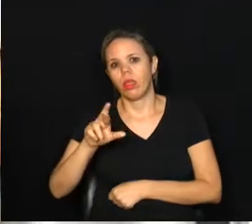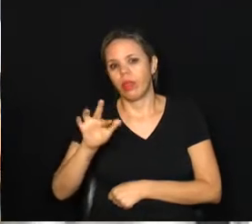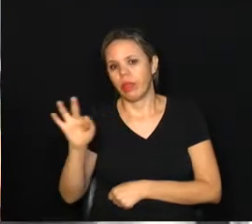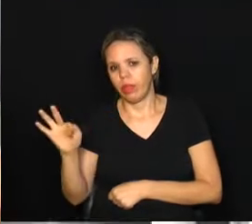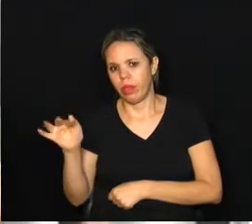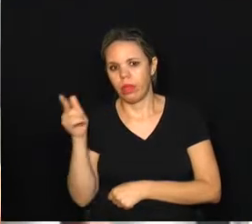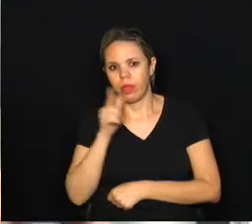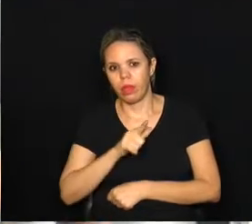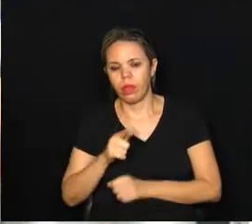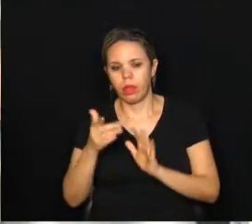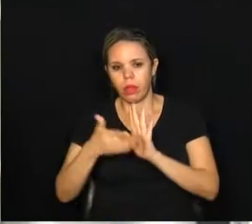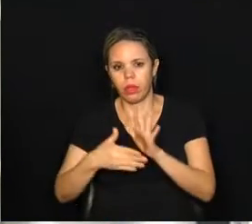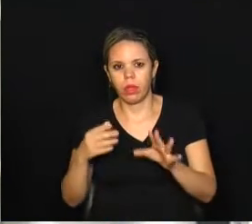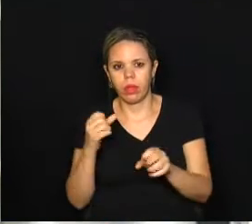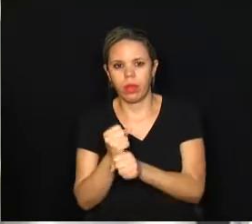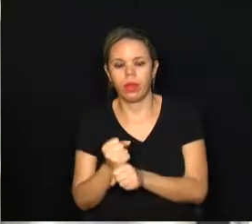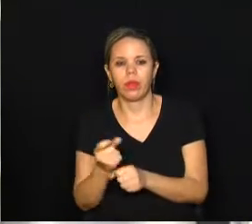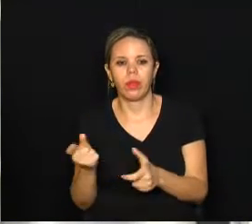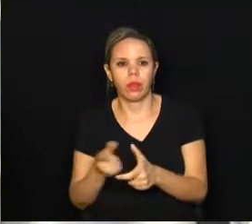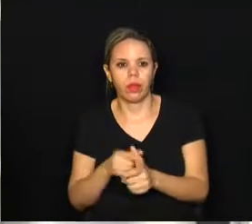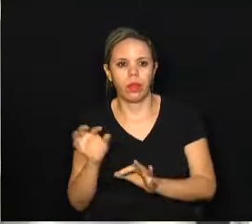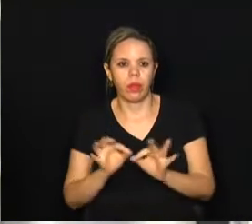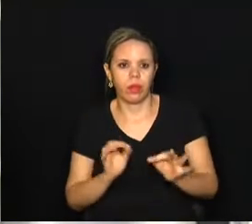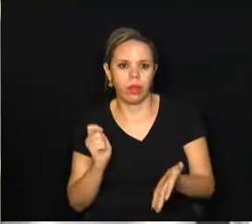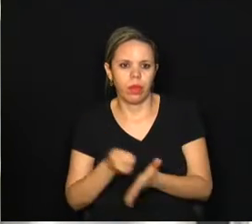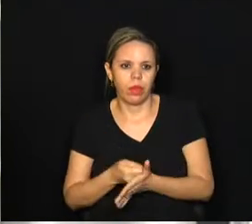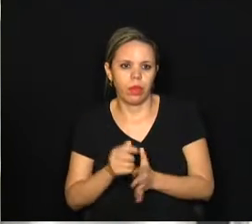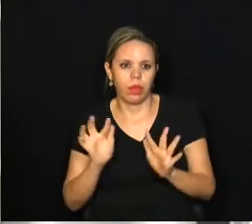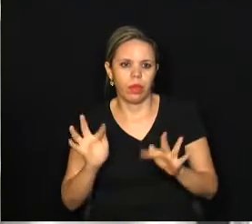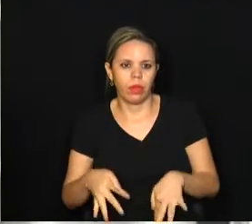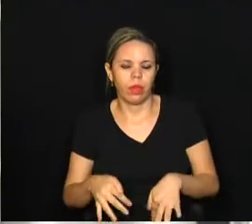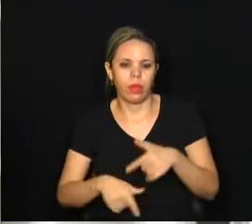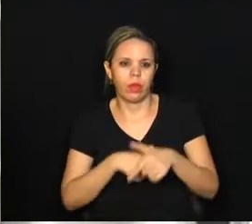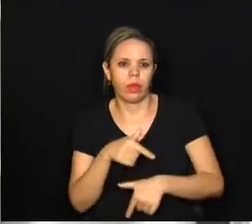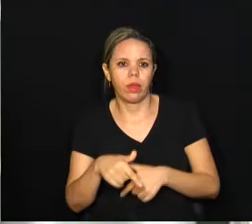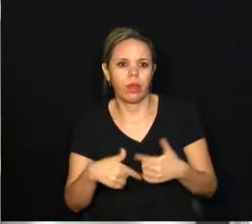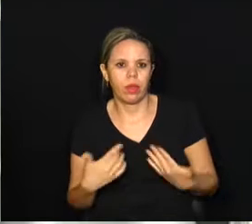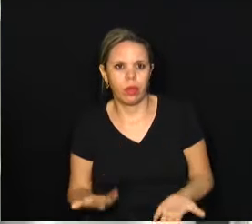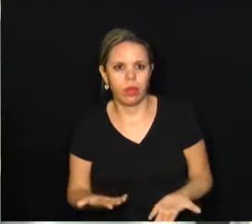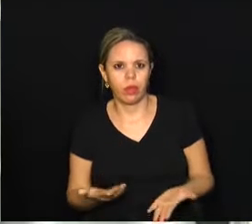conseguir prestar as contas com regularidade ao final do exercício.